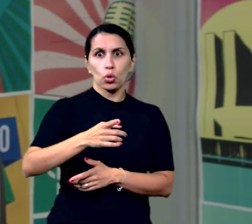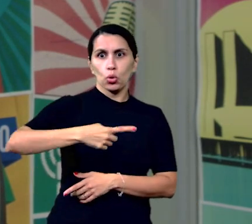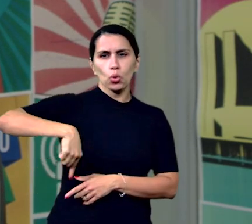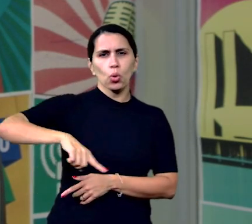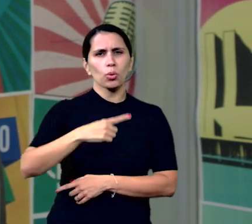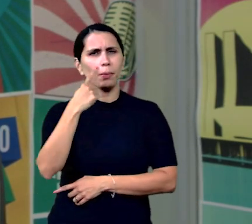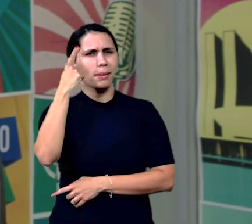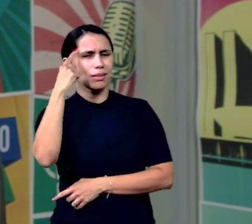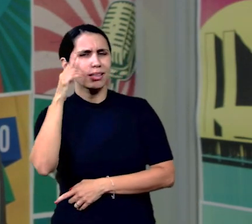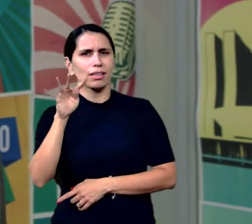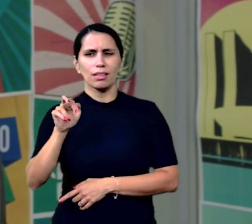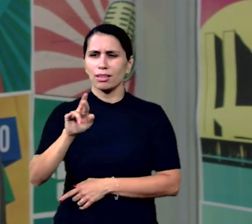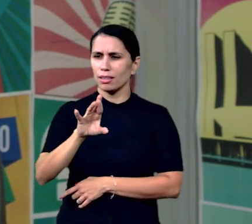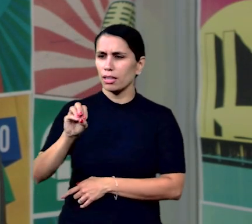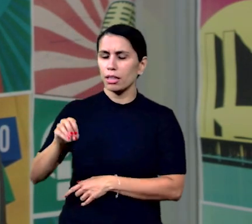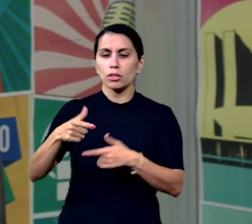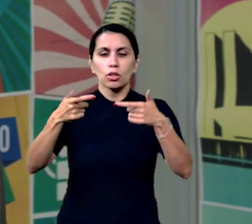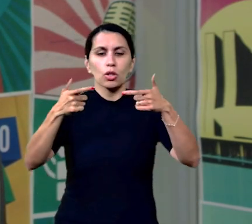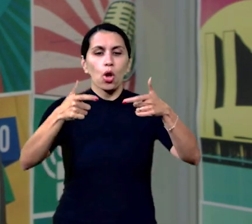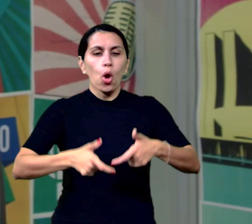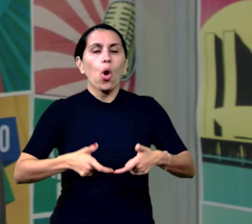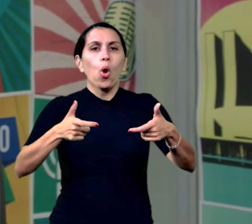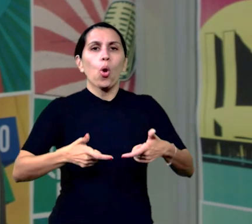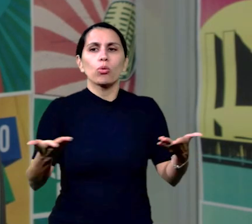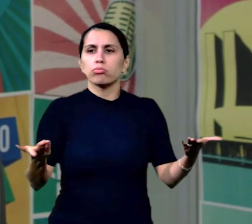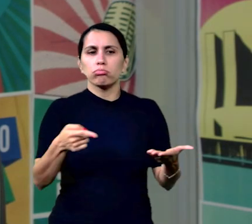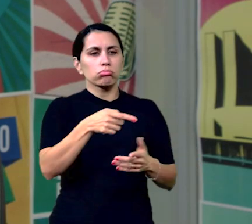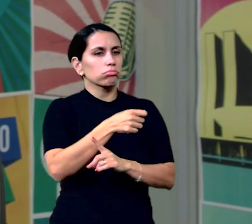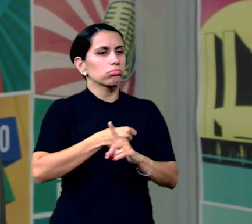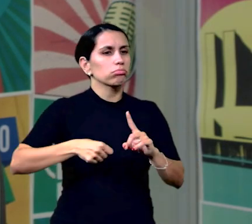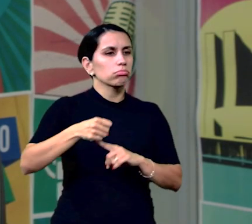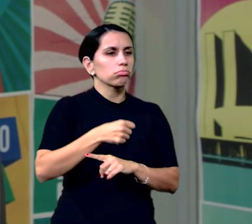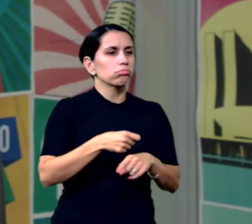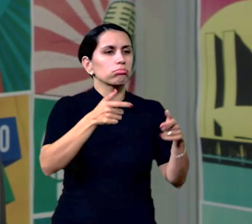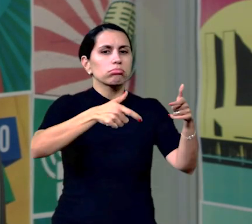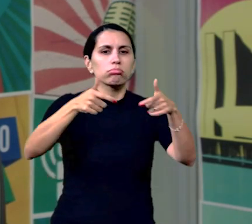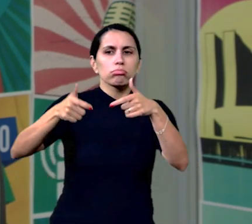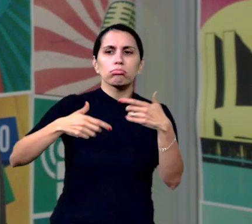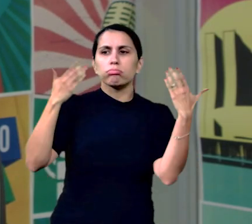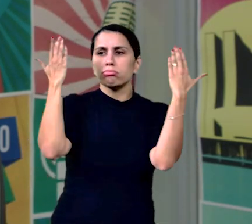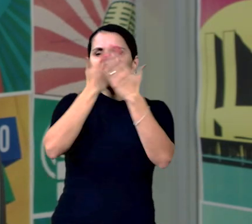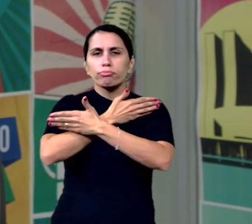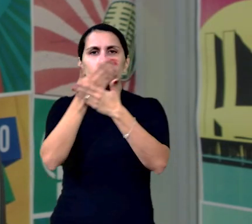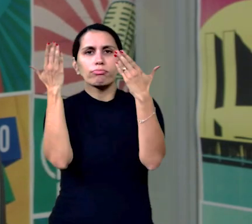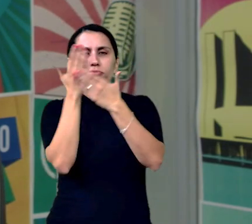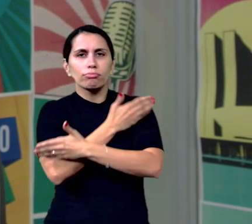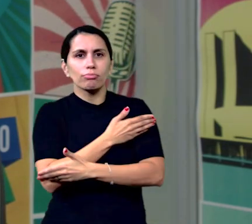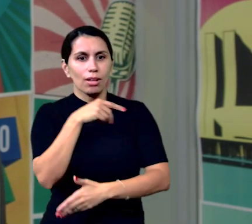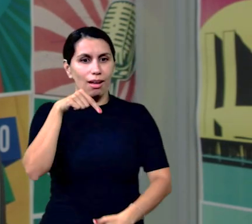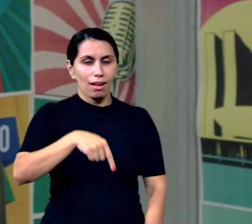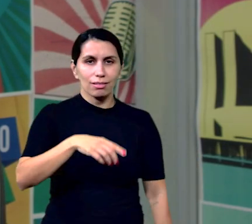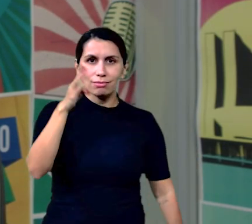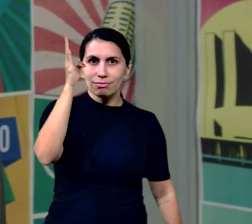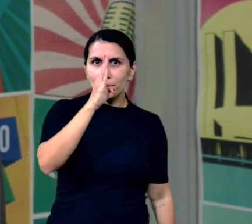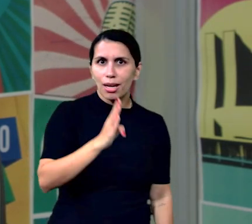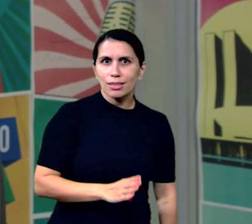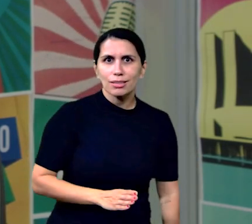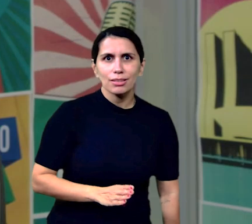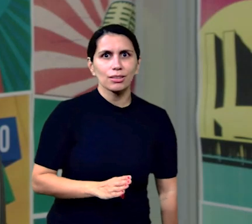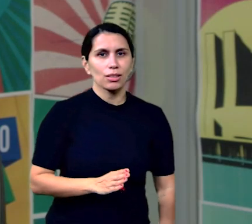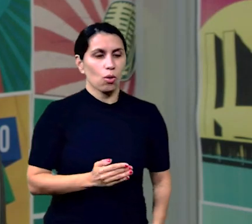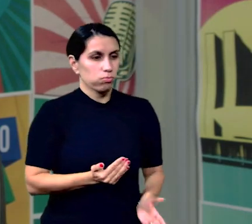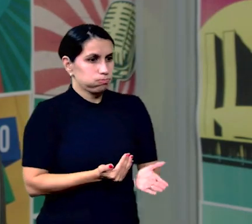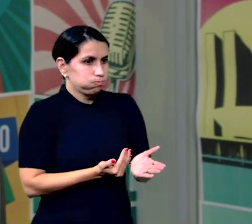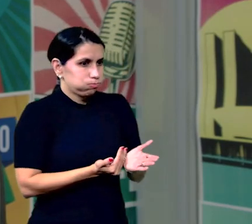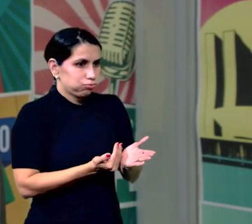onde estão os terreiros na nossa cidade, onde que eles se escondem, inclusive fruto dessa república que foi racista, né, desde